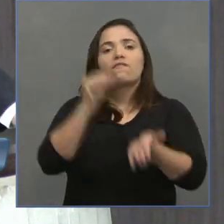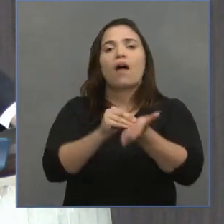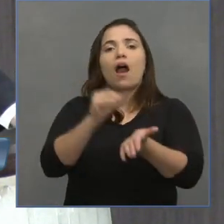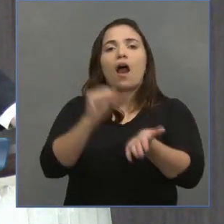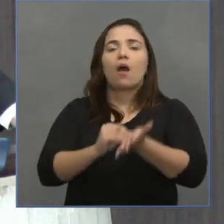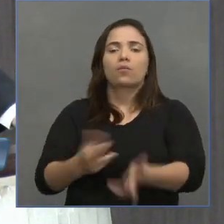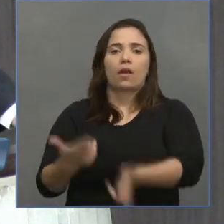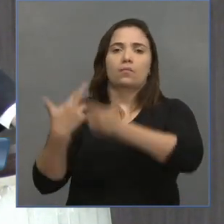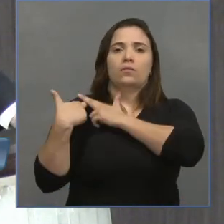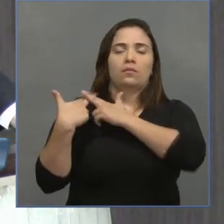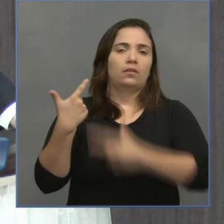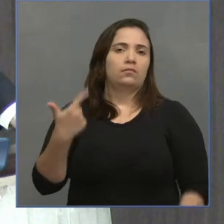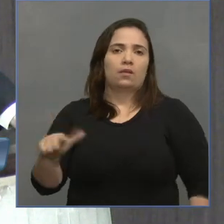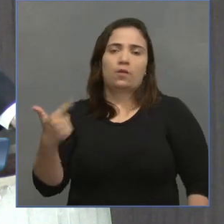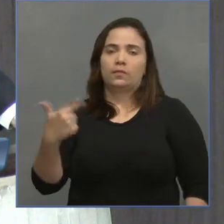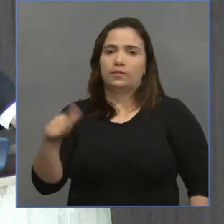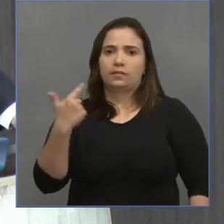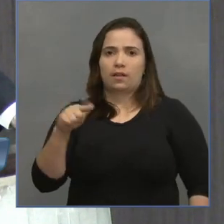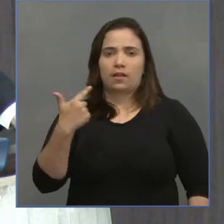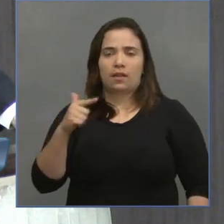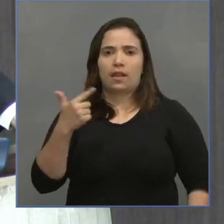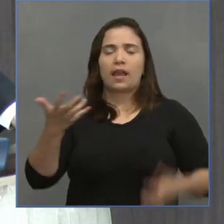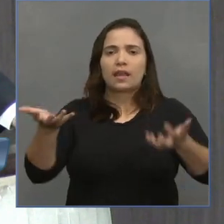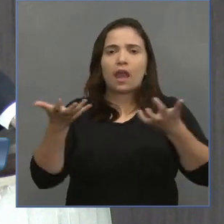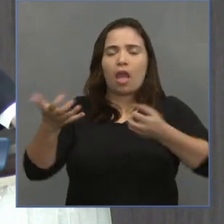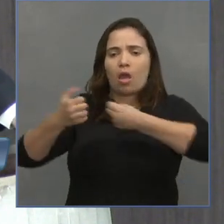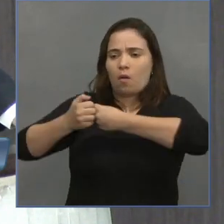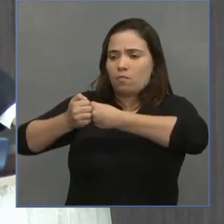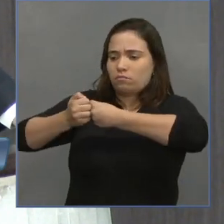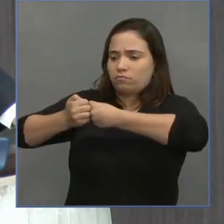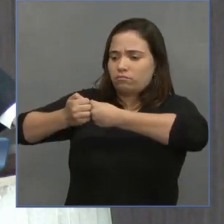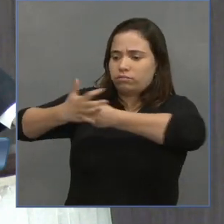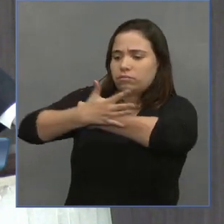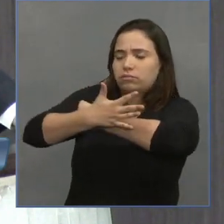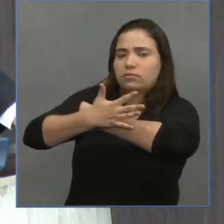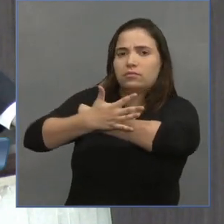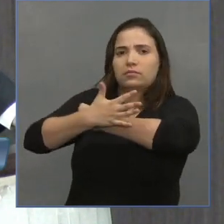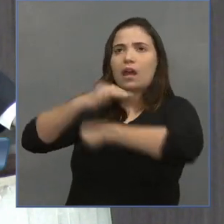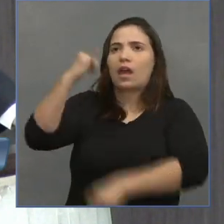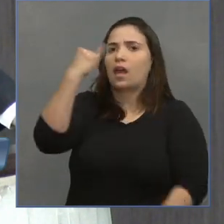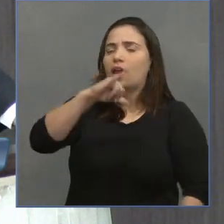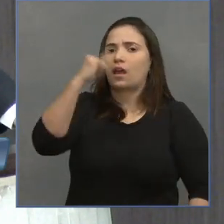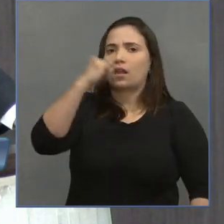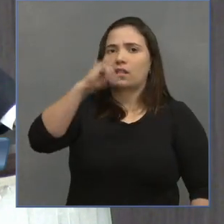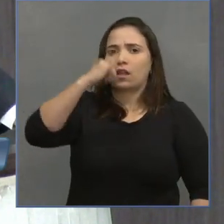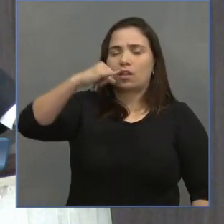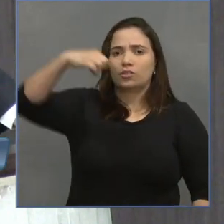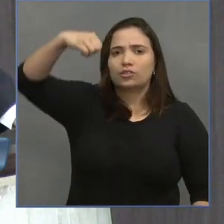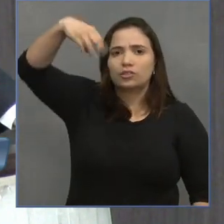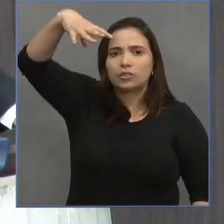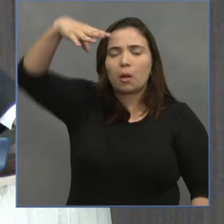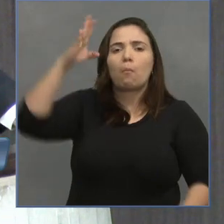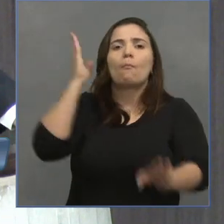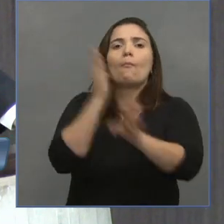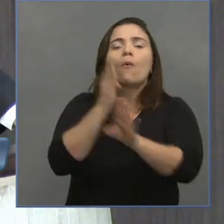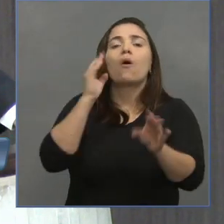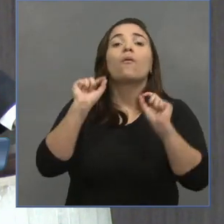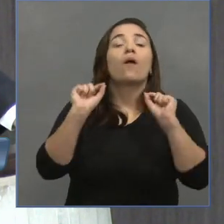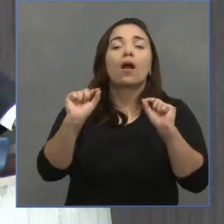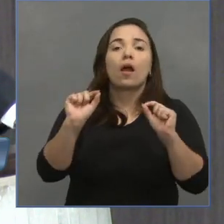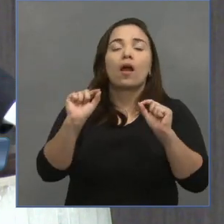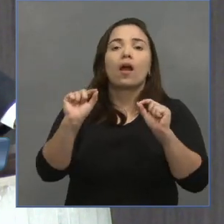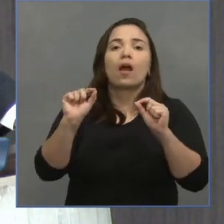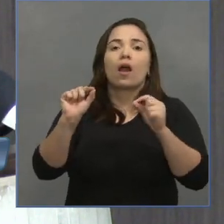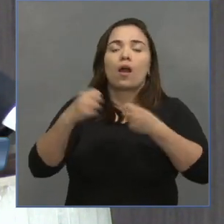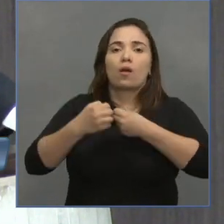irresponsabilidade gerar energia no estado do Ceará, com base na queima de